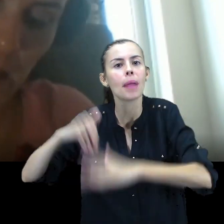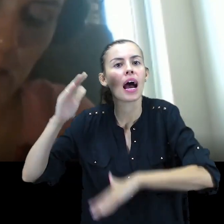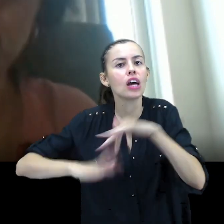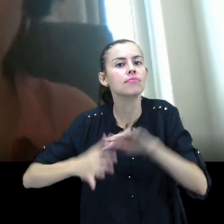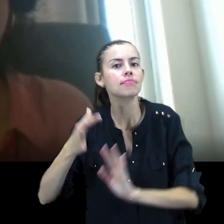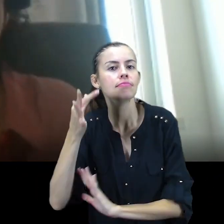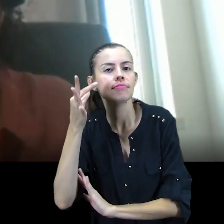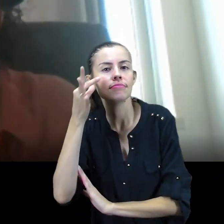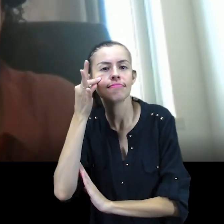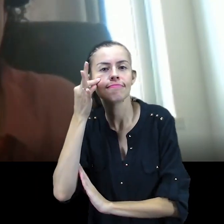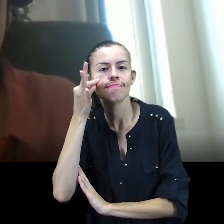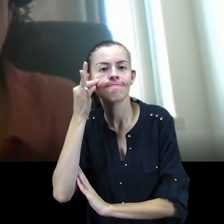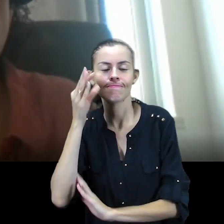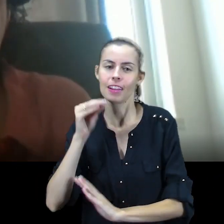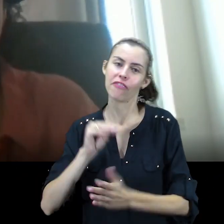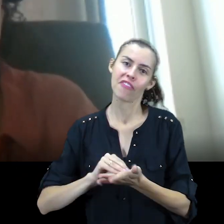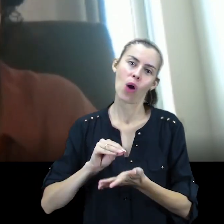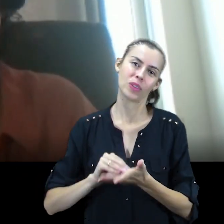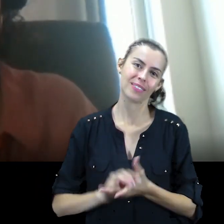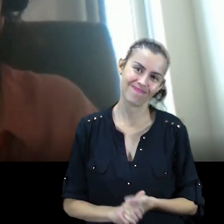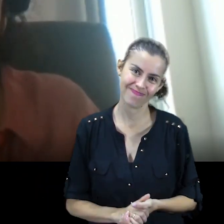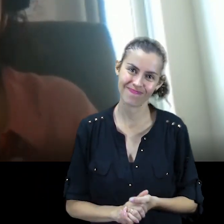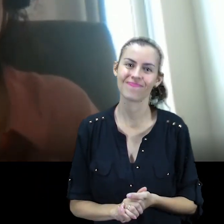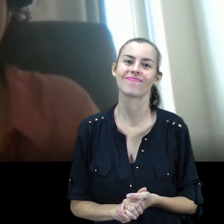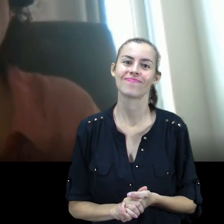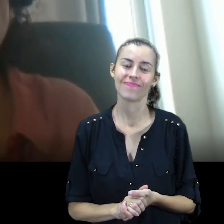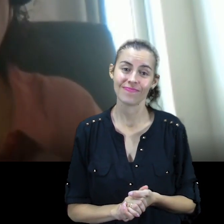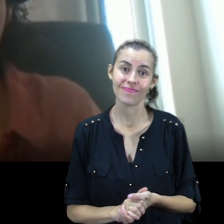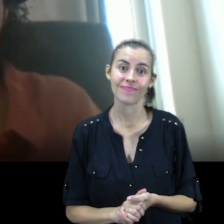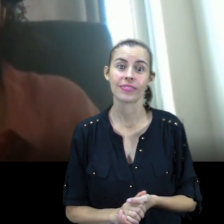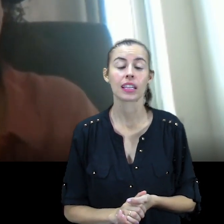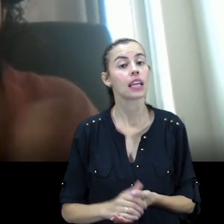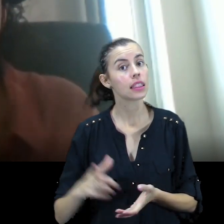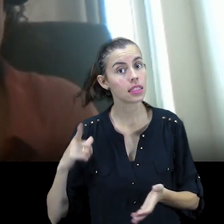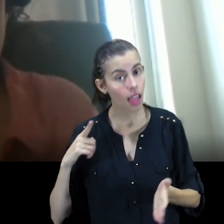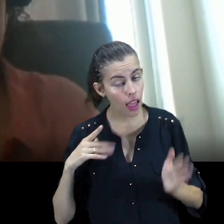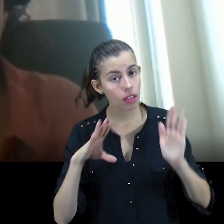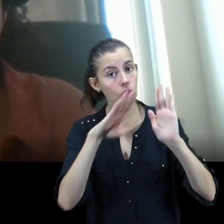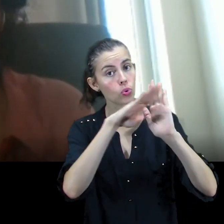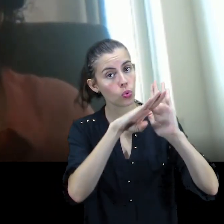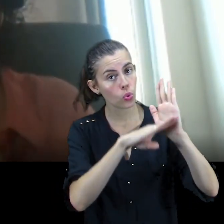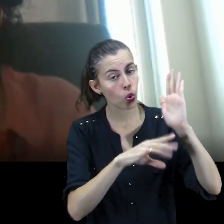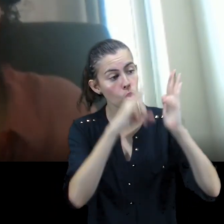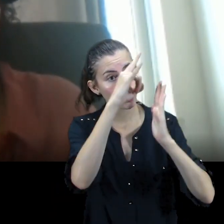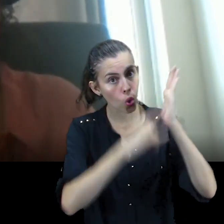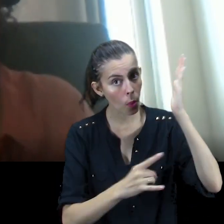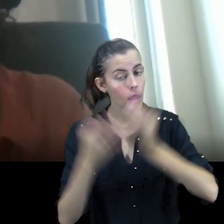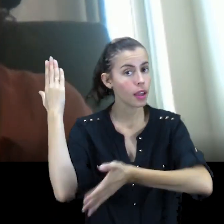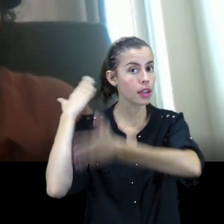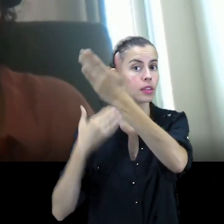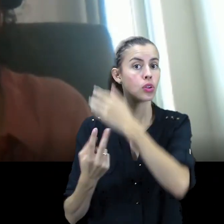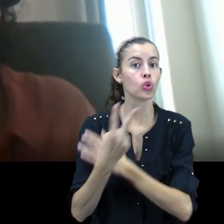da CCS, a gente tem uma resolução desde 2013, que diz, conceitua a CCS, diz quais